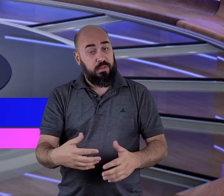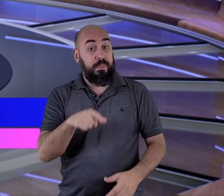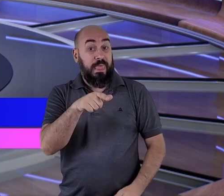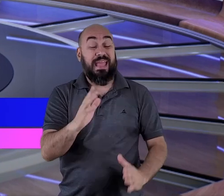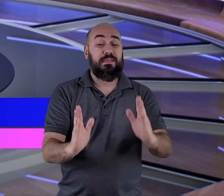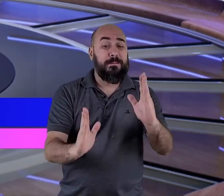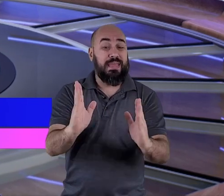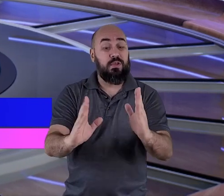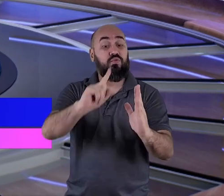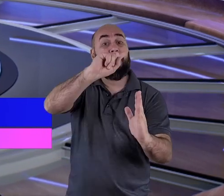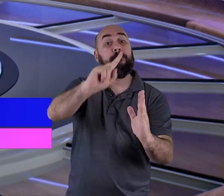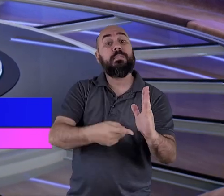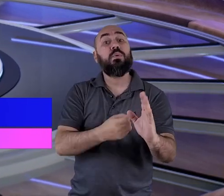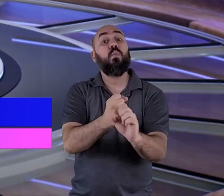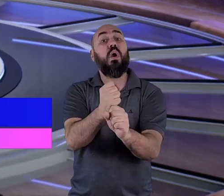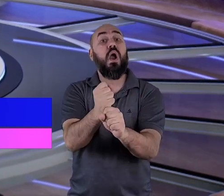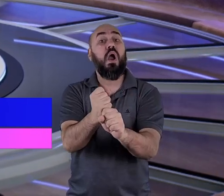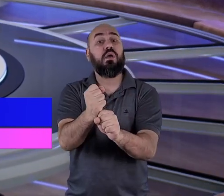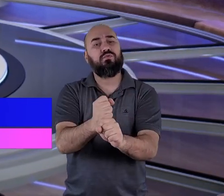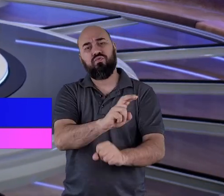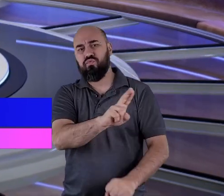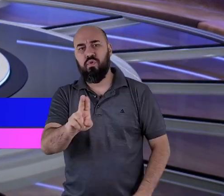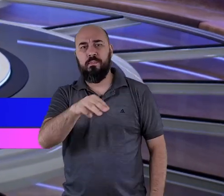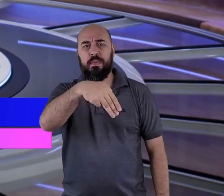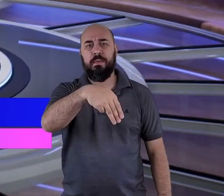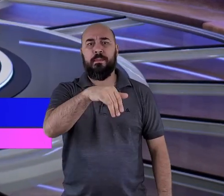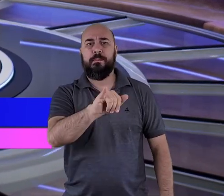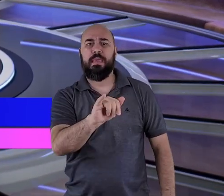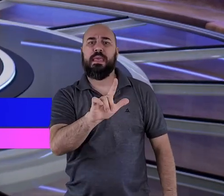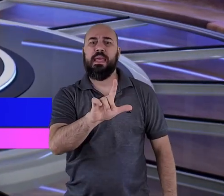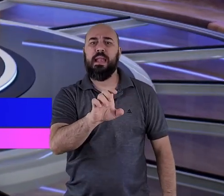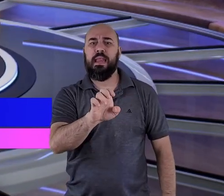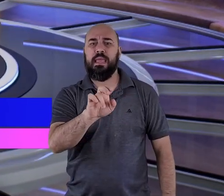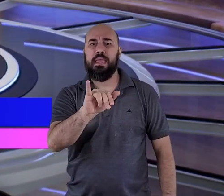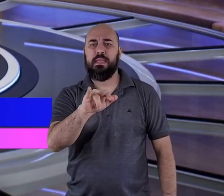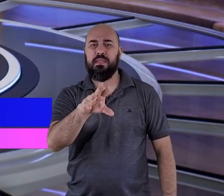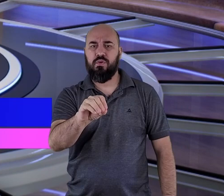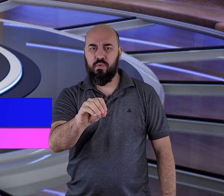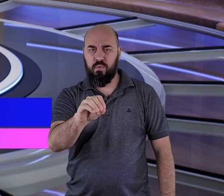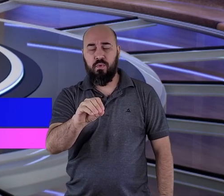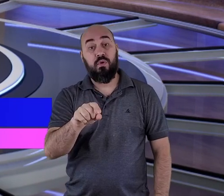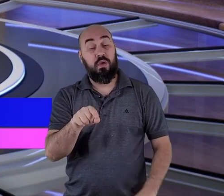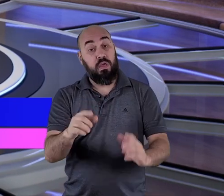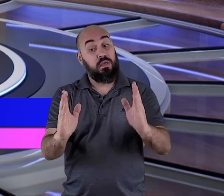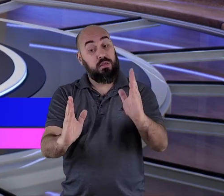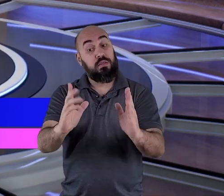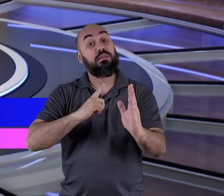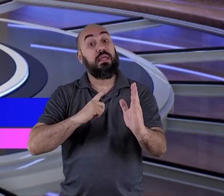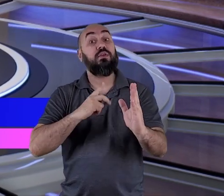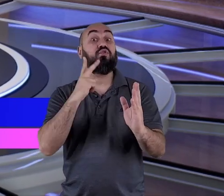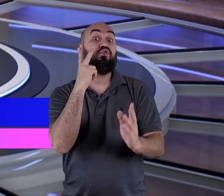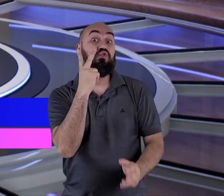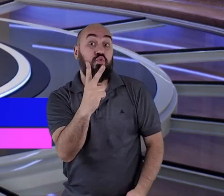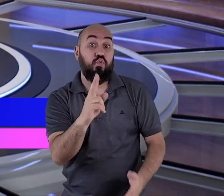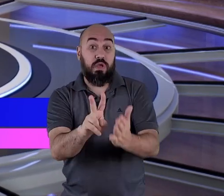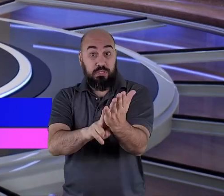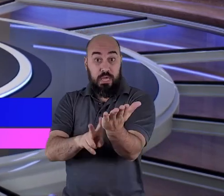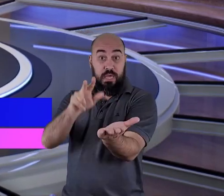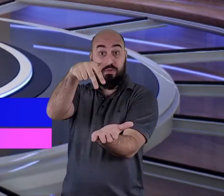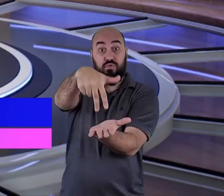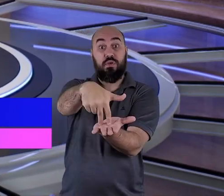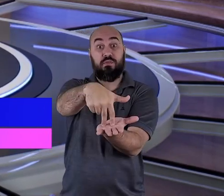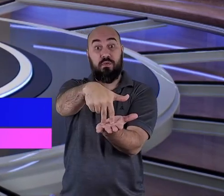anos está limitado por 2 ressurreições. No começo, acontecerá